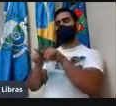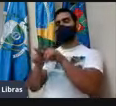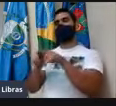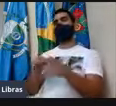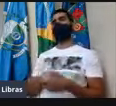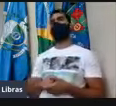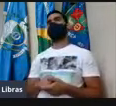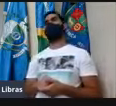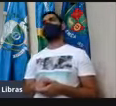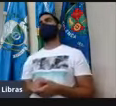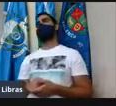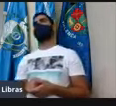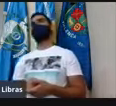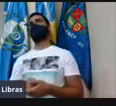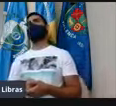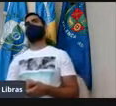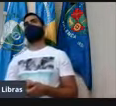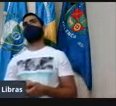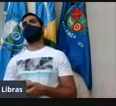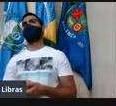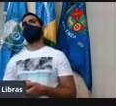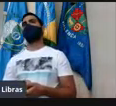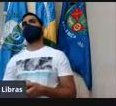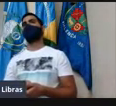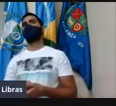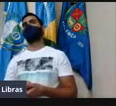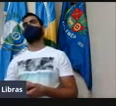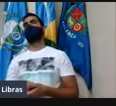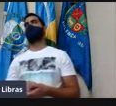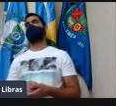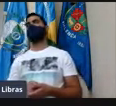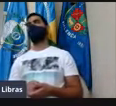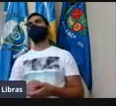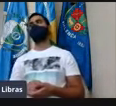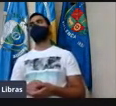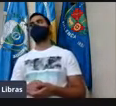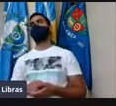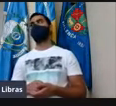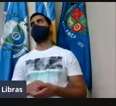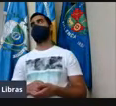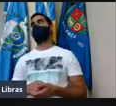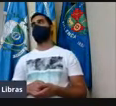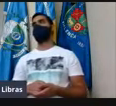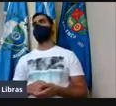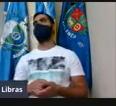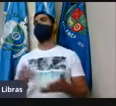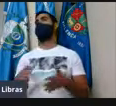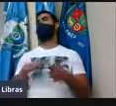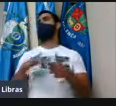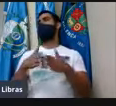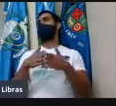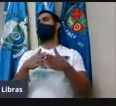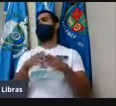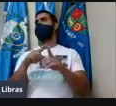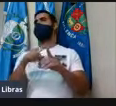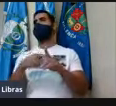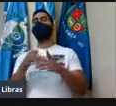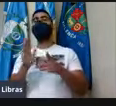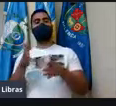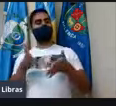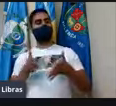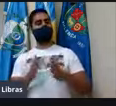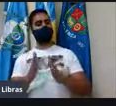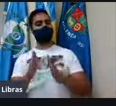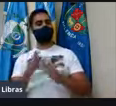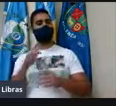isso. Vereadora Fabiane, a título de informações, está entrando de licença maternidade hoje, porque acabou de nascer a neném dela,